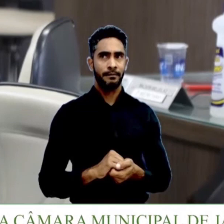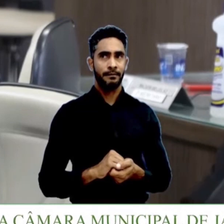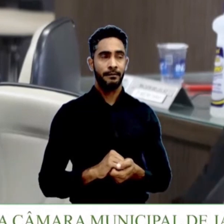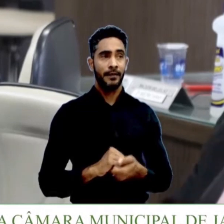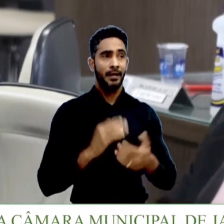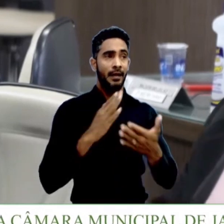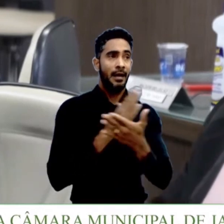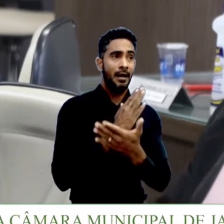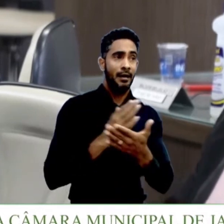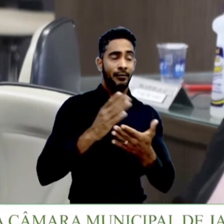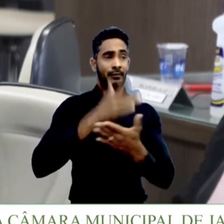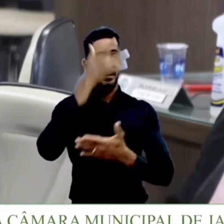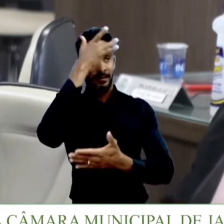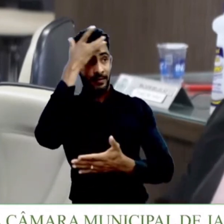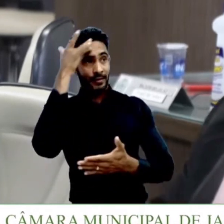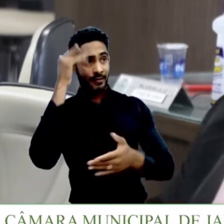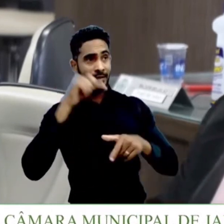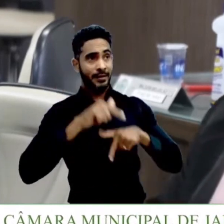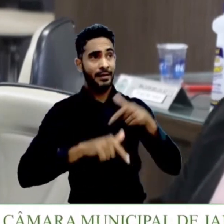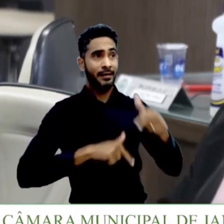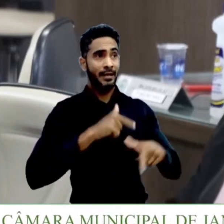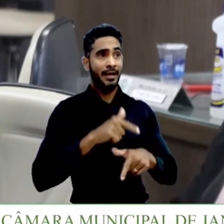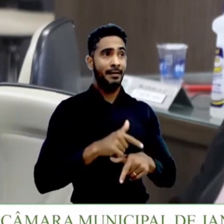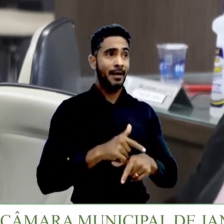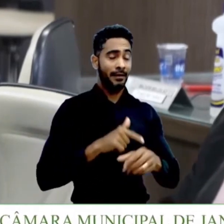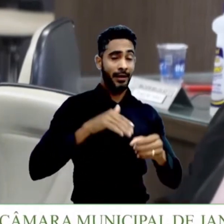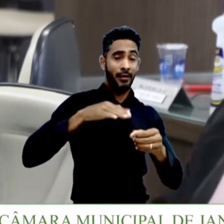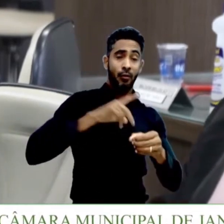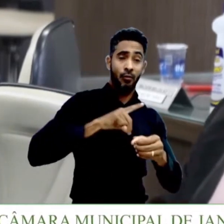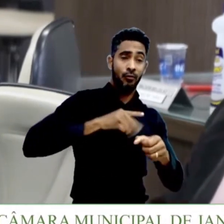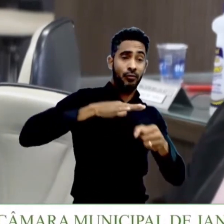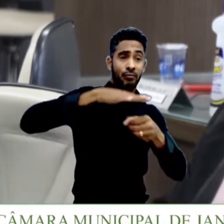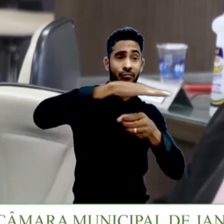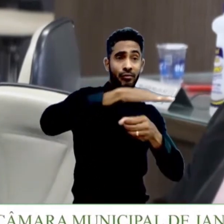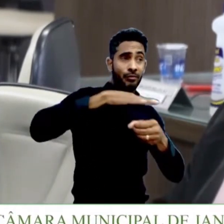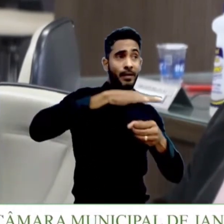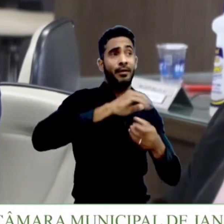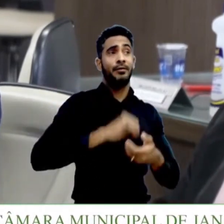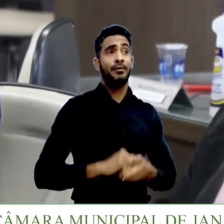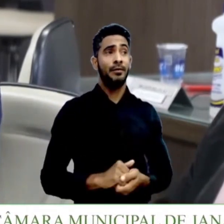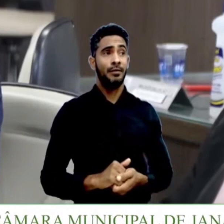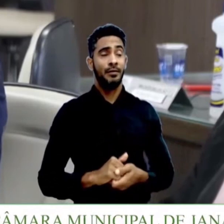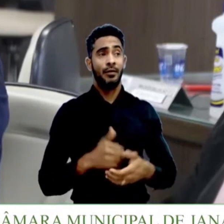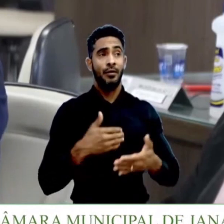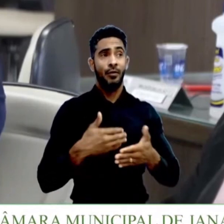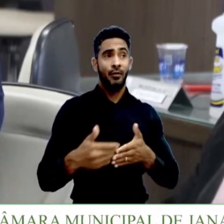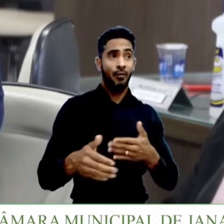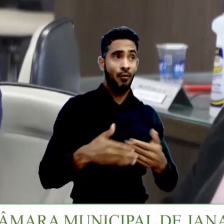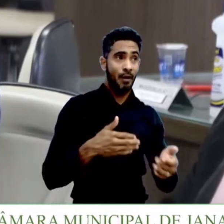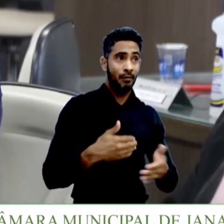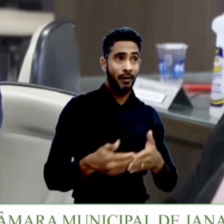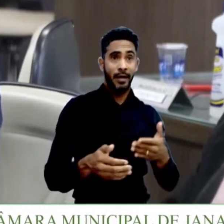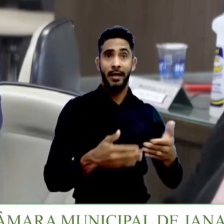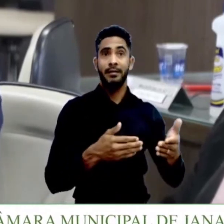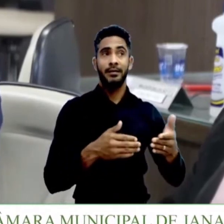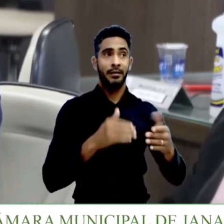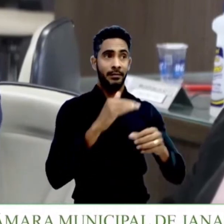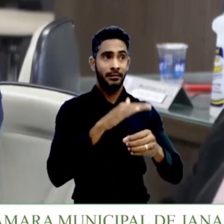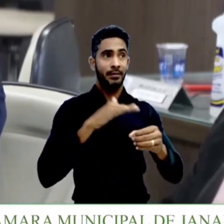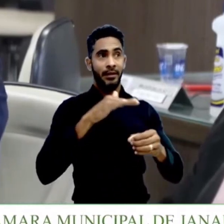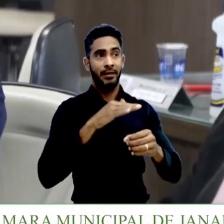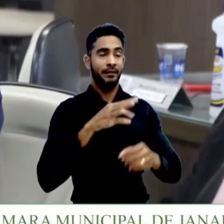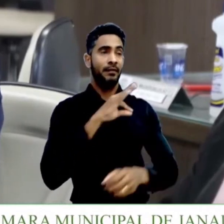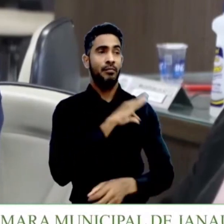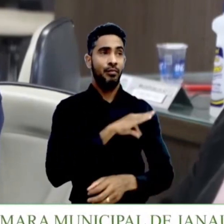muitas auxiliares aí já têm hoje curso superior. Você vê que qualquer categoria, eles são promovidos,